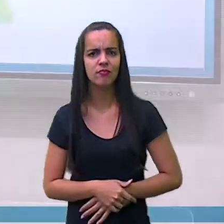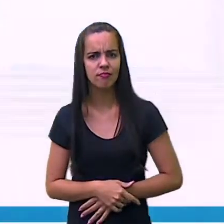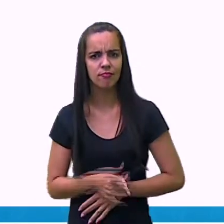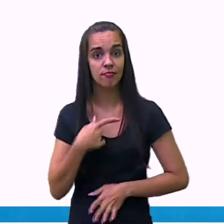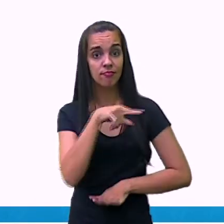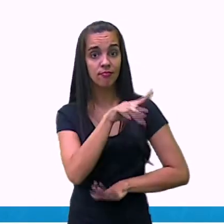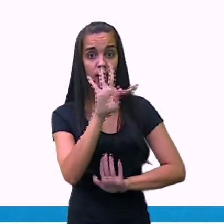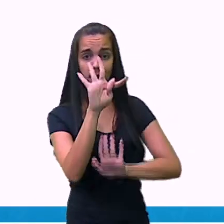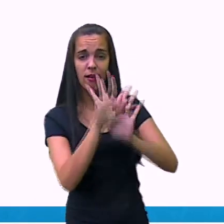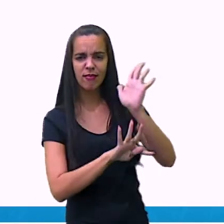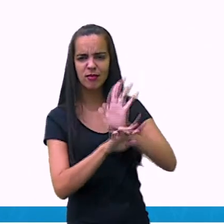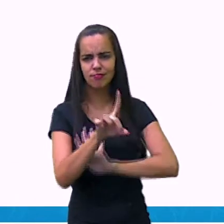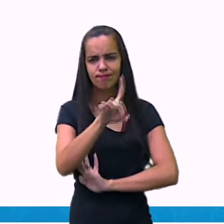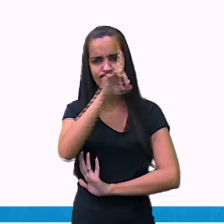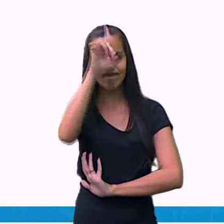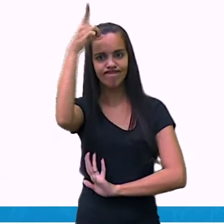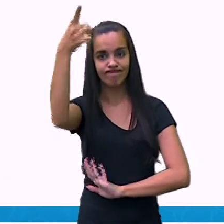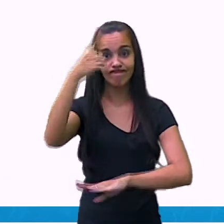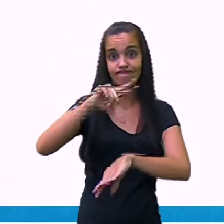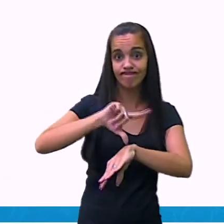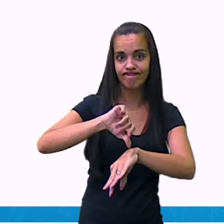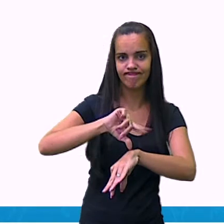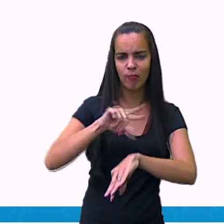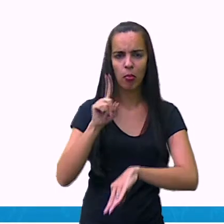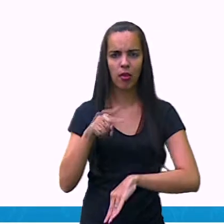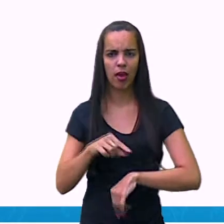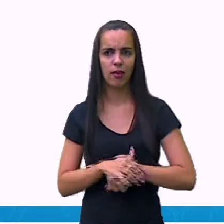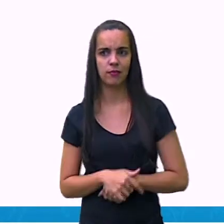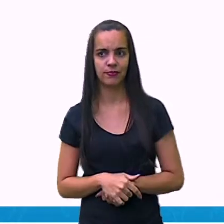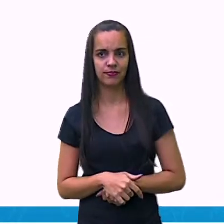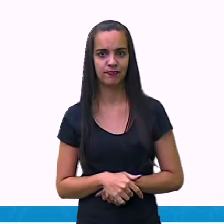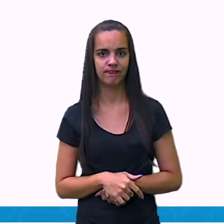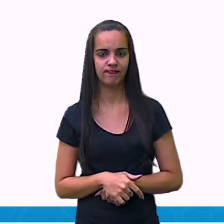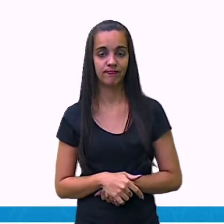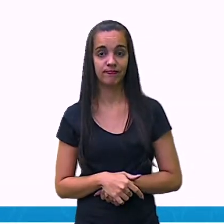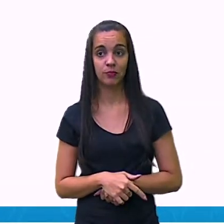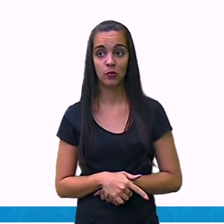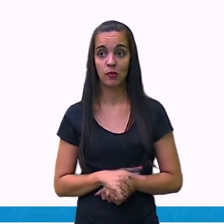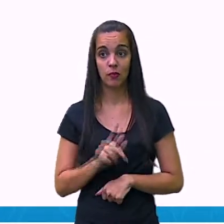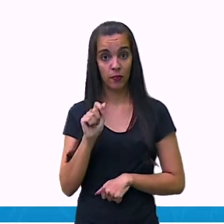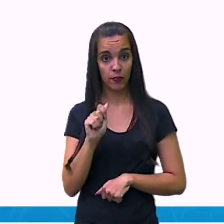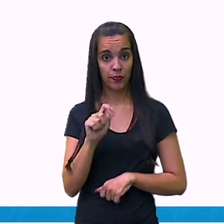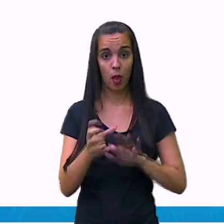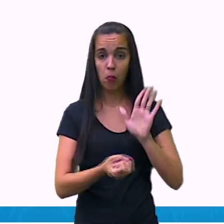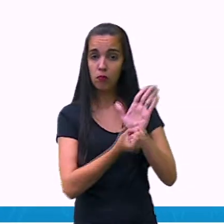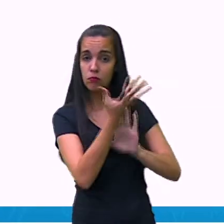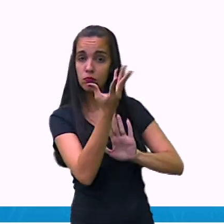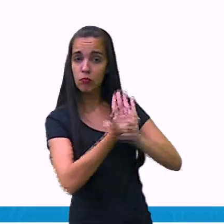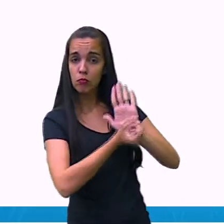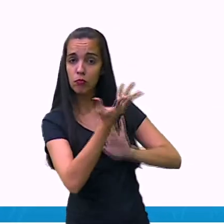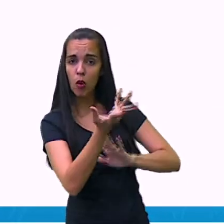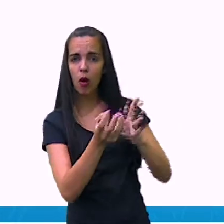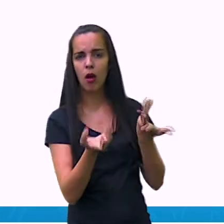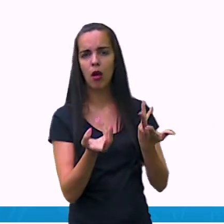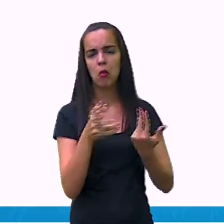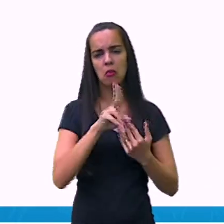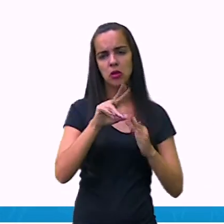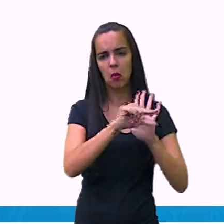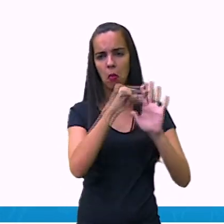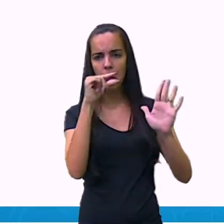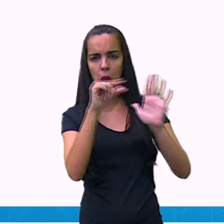O texto A Invenção do Relógio é o quê? É um poema e está organizado